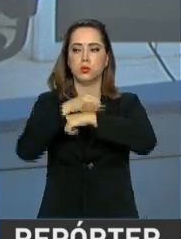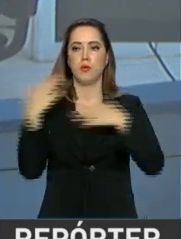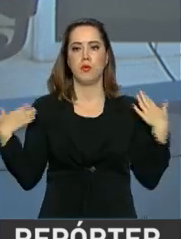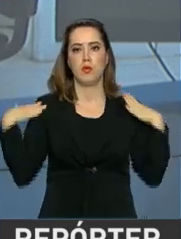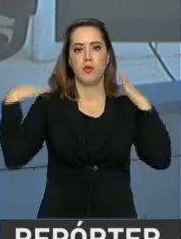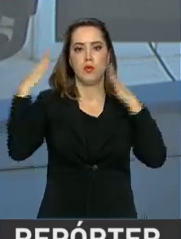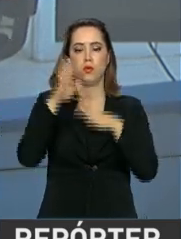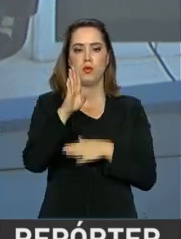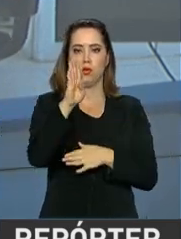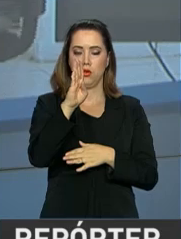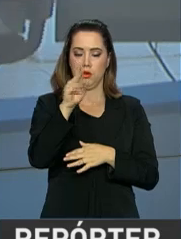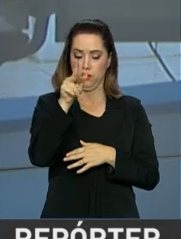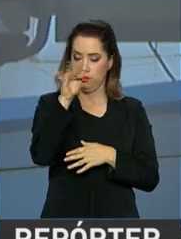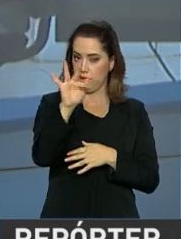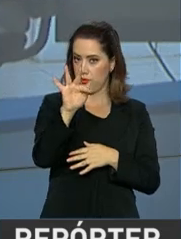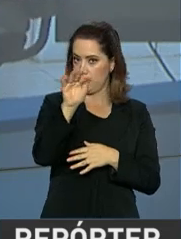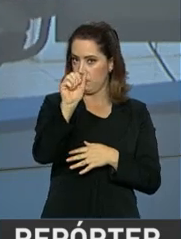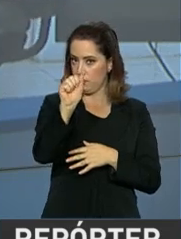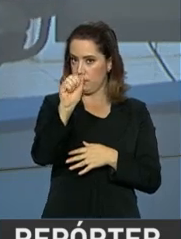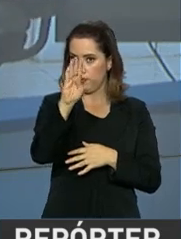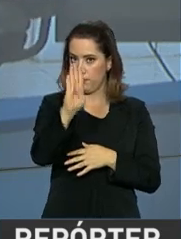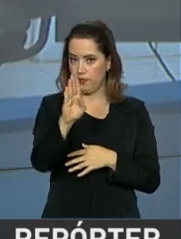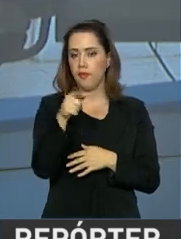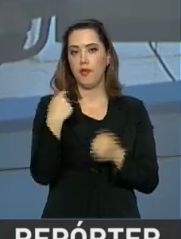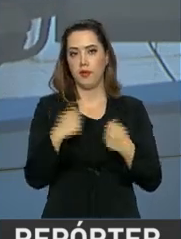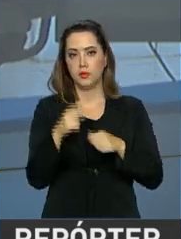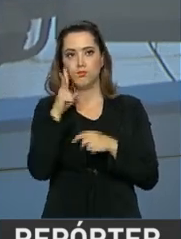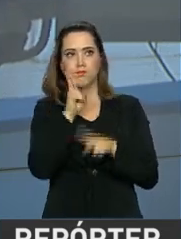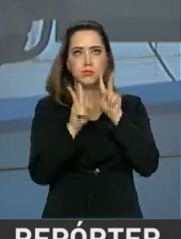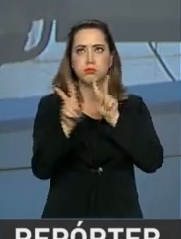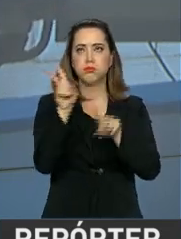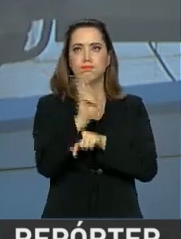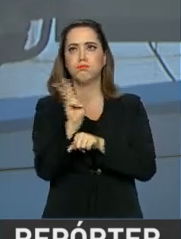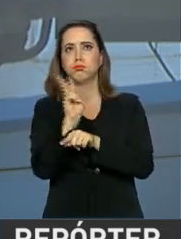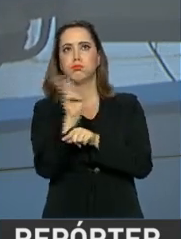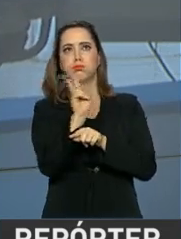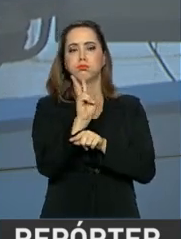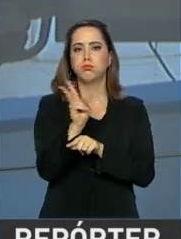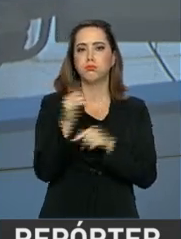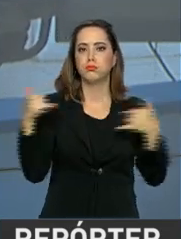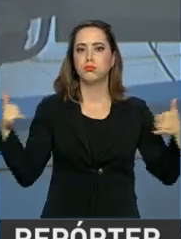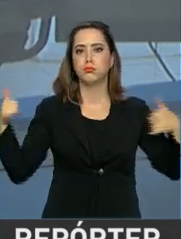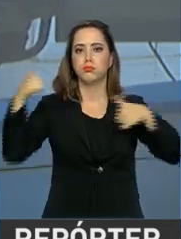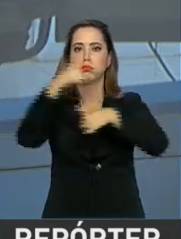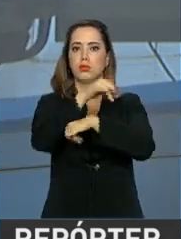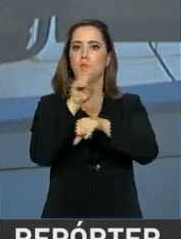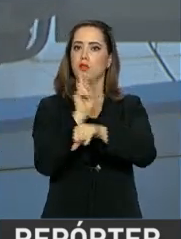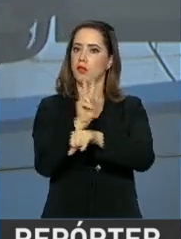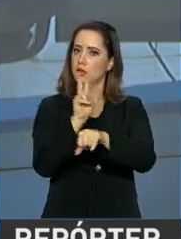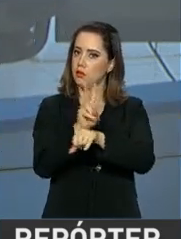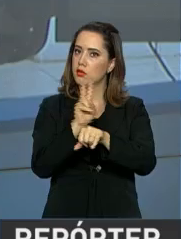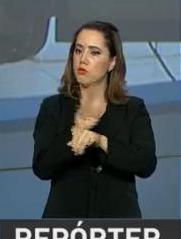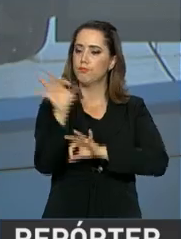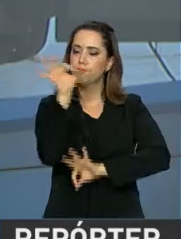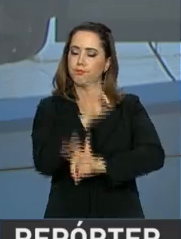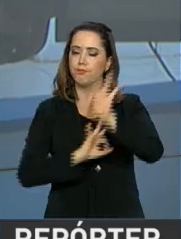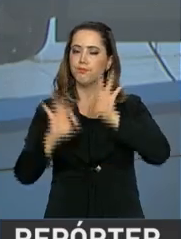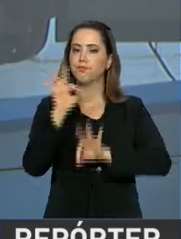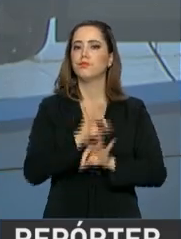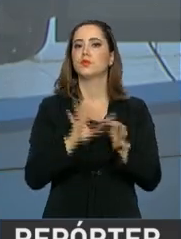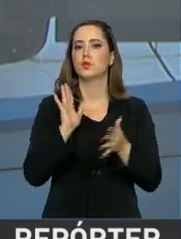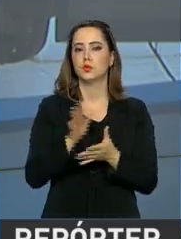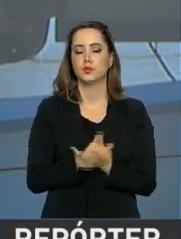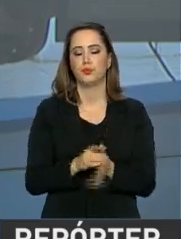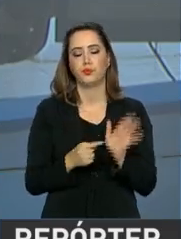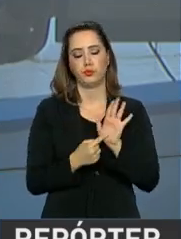que desobedeça às regras estipuladas. Os detalhes do esquema de controle e defesa do espaço aéreo foram apresentados nesta quinta-feira